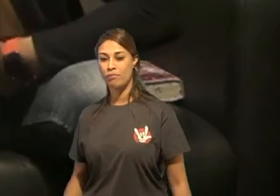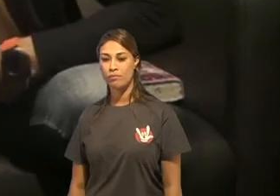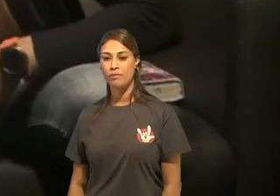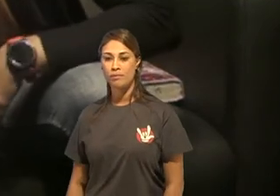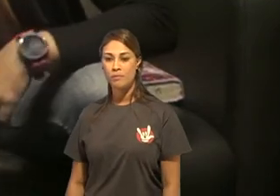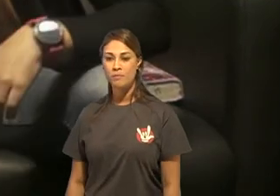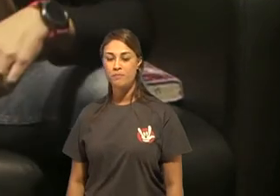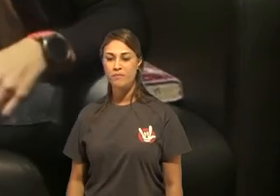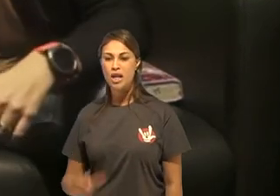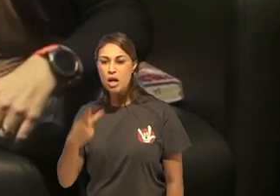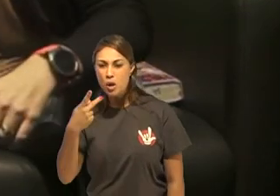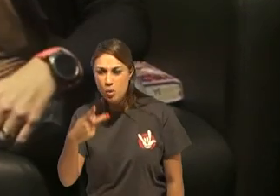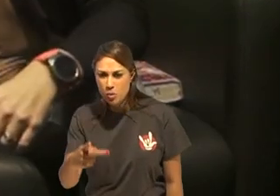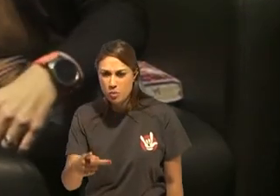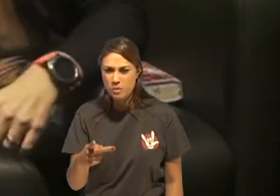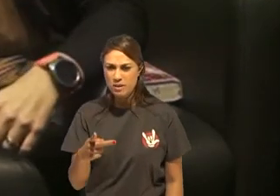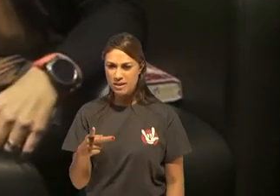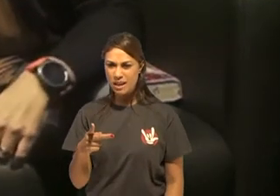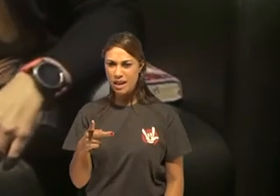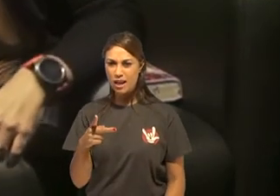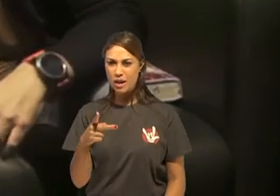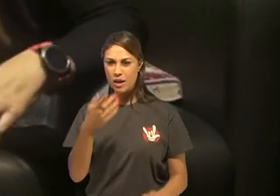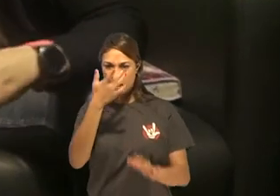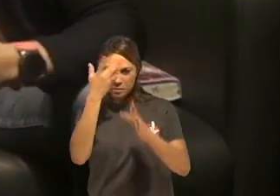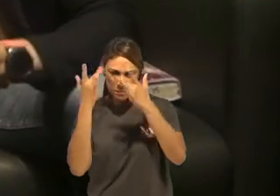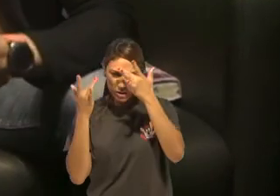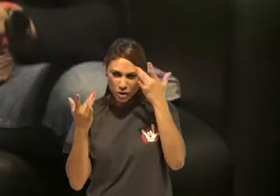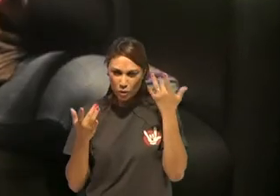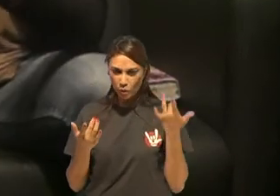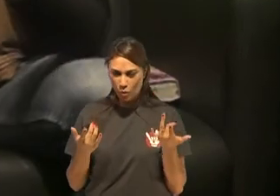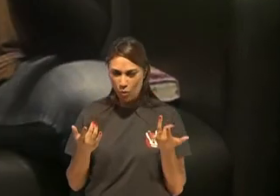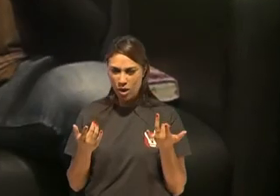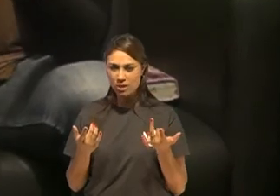eles afundaram o meu pedalinho.